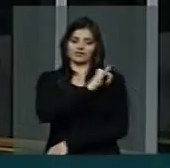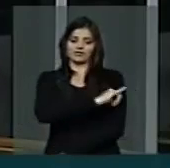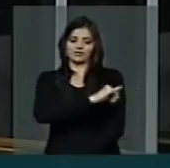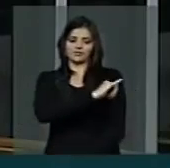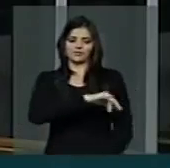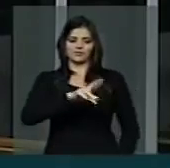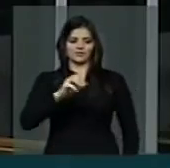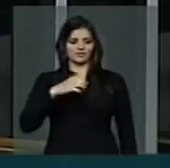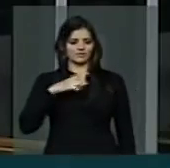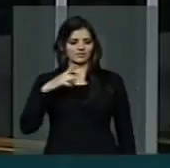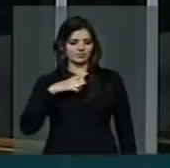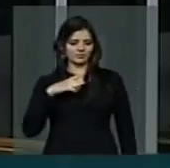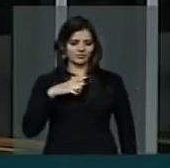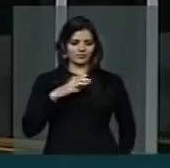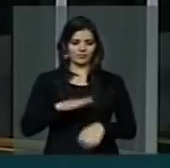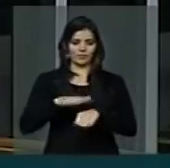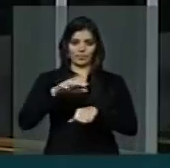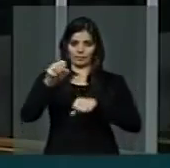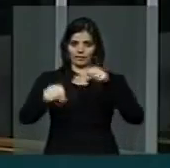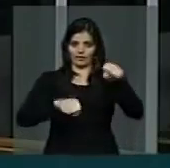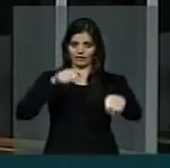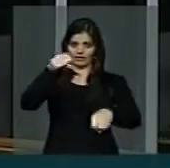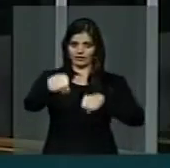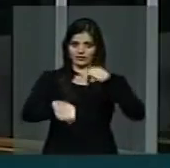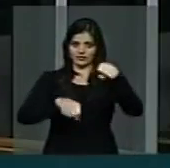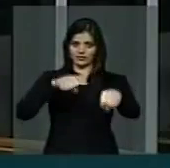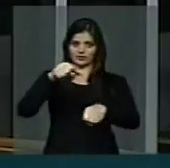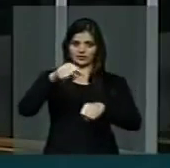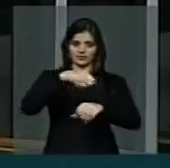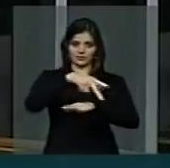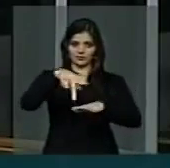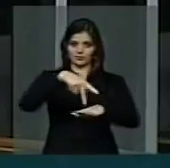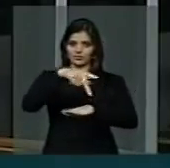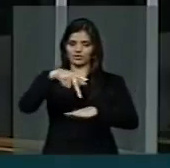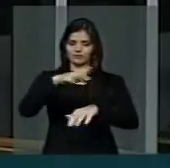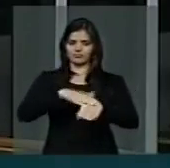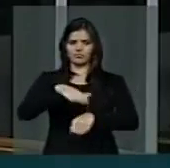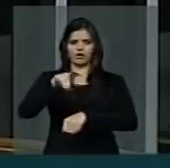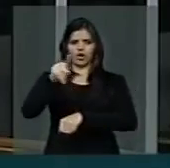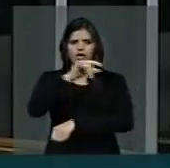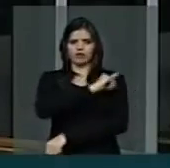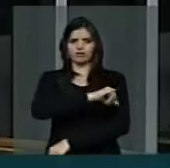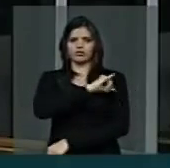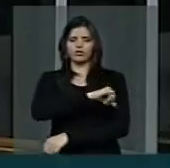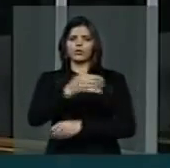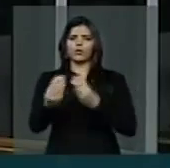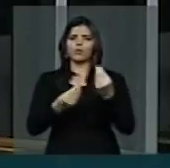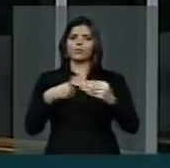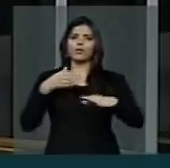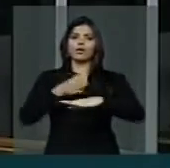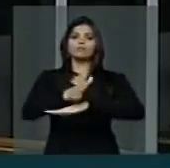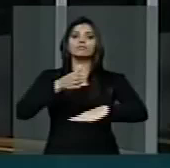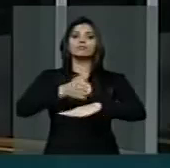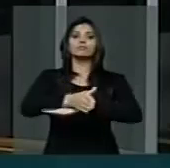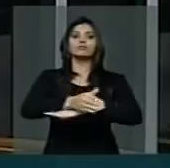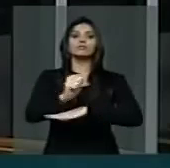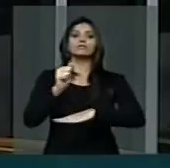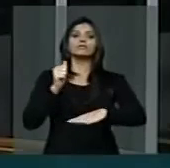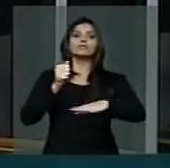tem a maior malha de ciclovias do país, Glauber. Como está a acessibilidade? Qual o